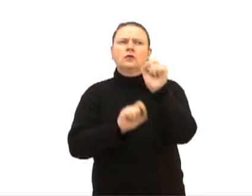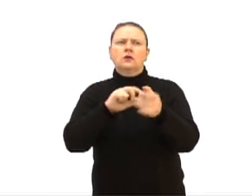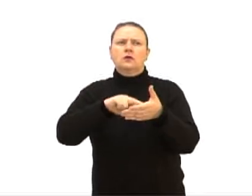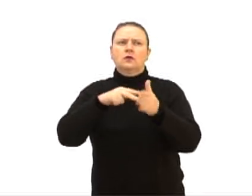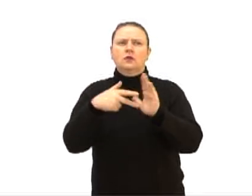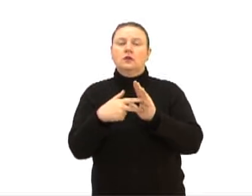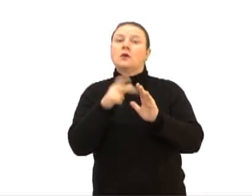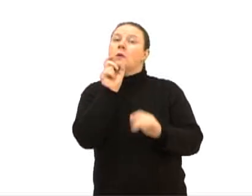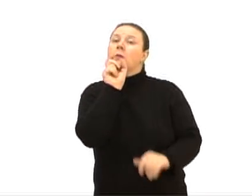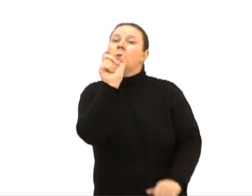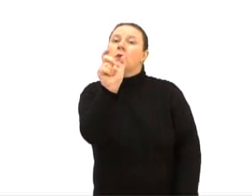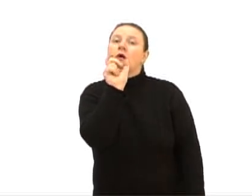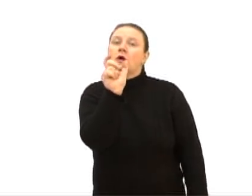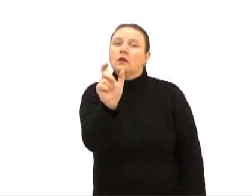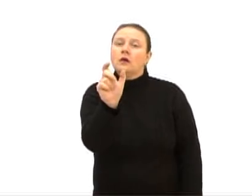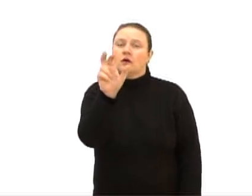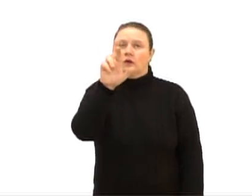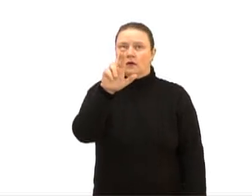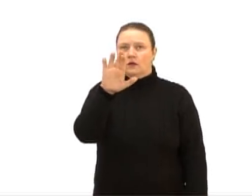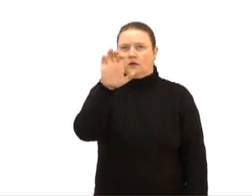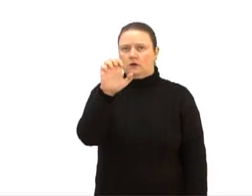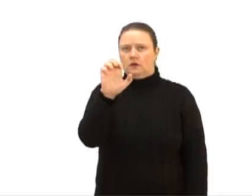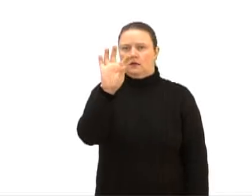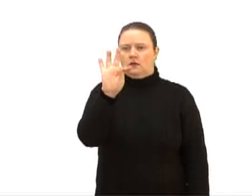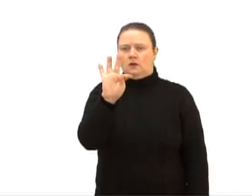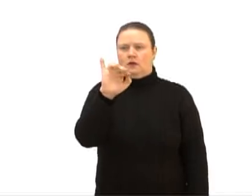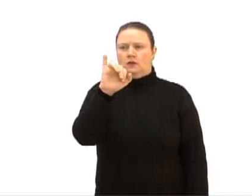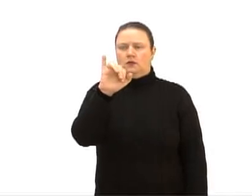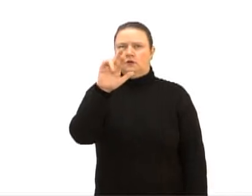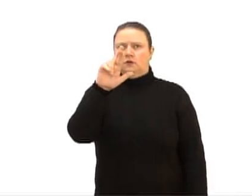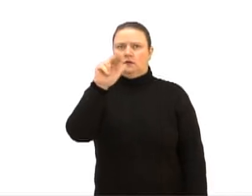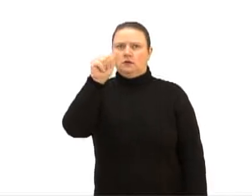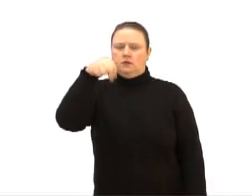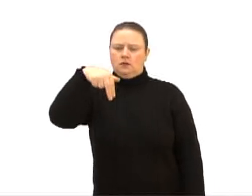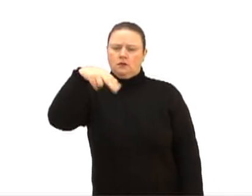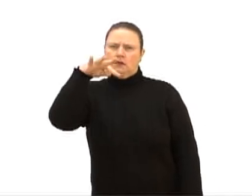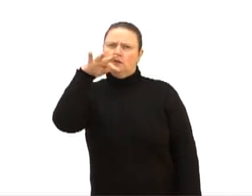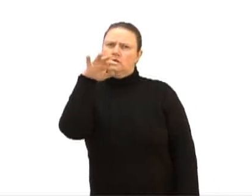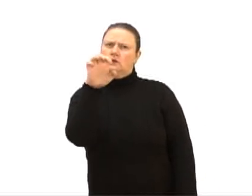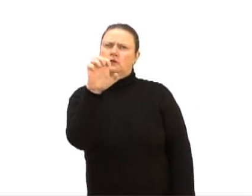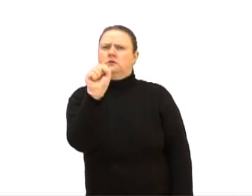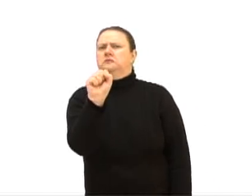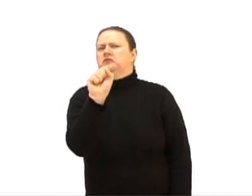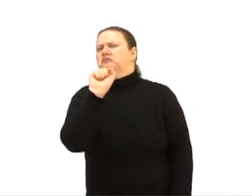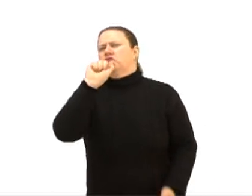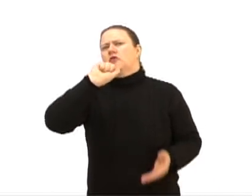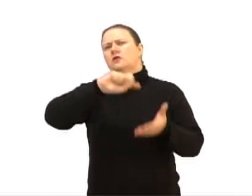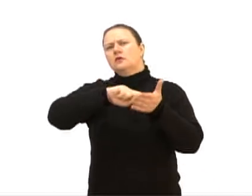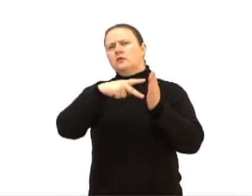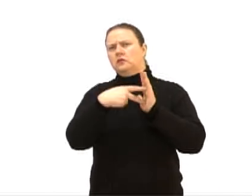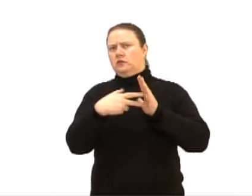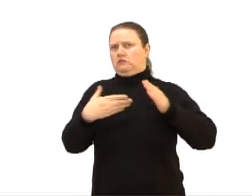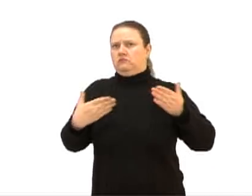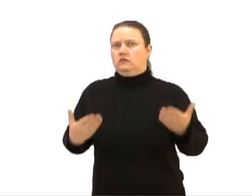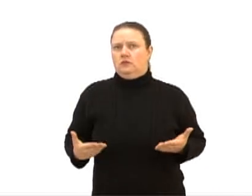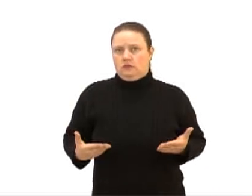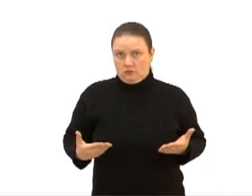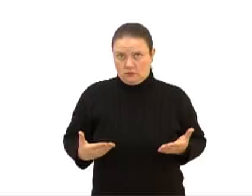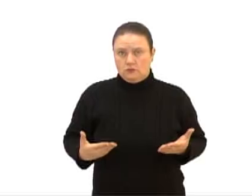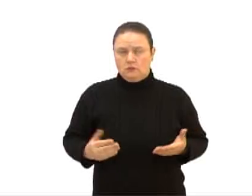retirantes, que dá o título a esta tela. Então, o que será que significa retirantes? Então, nós temos